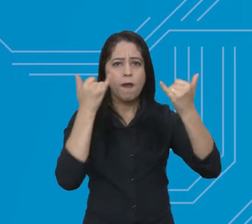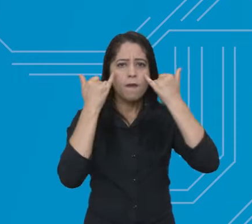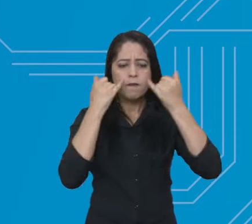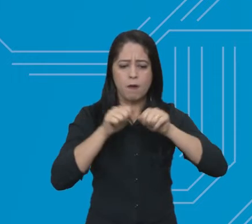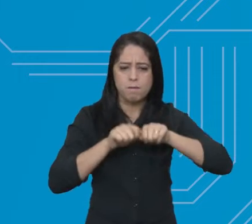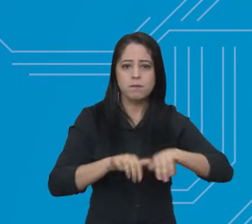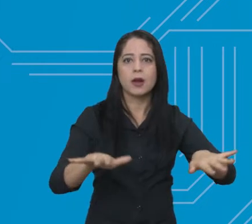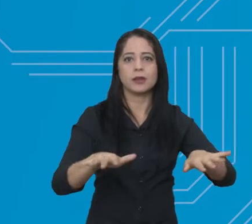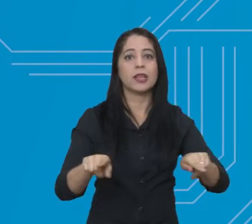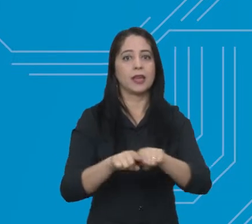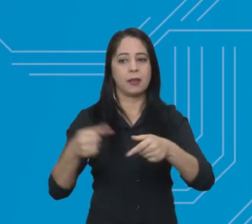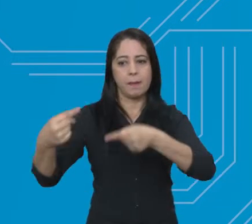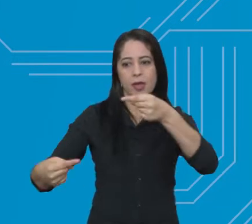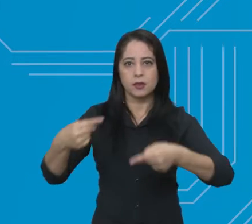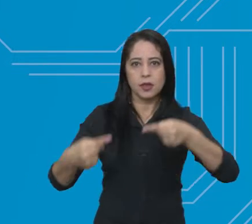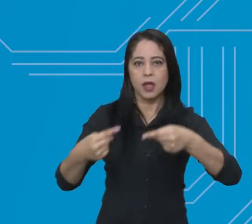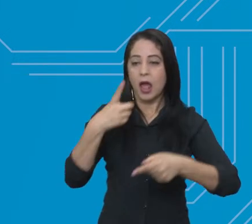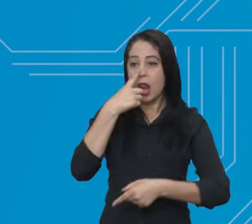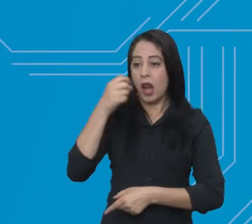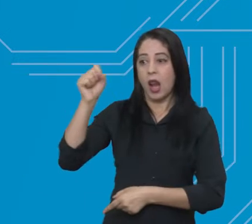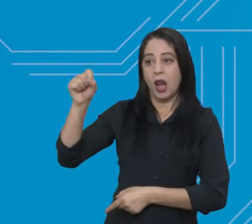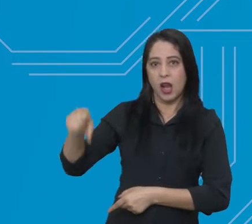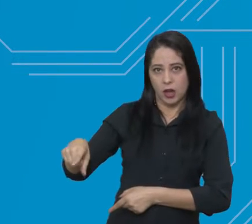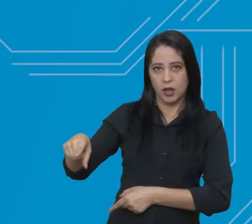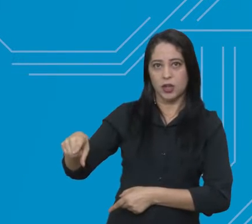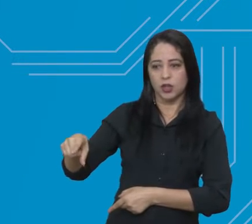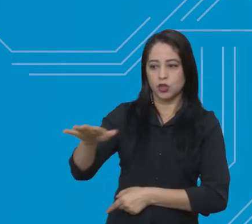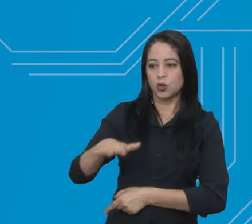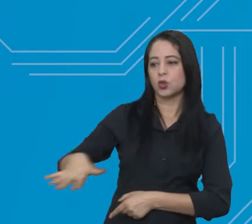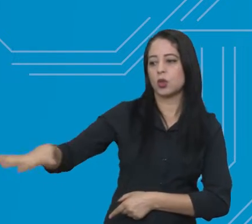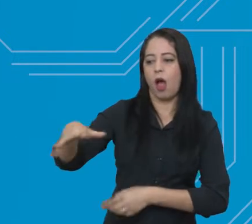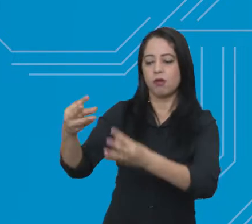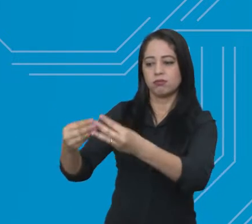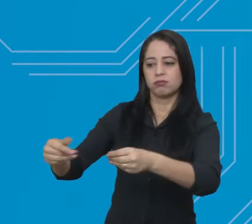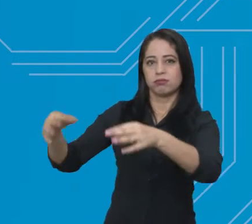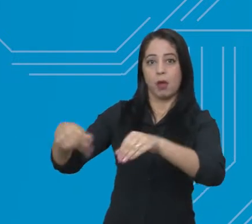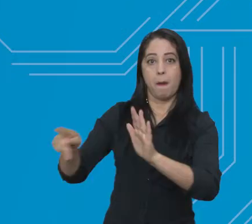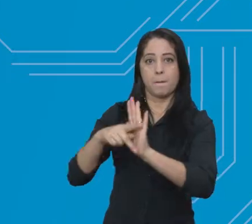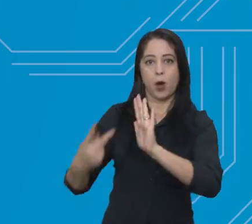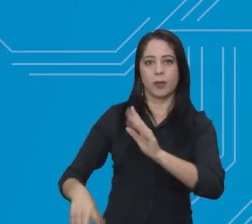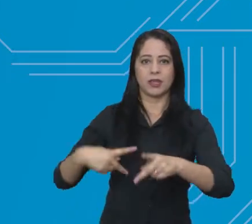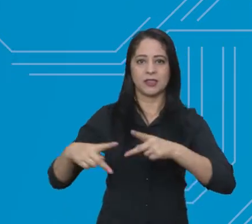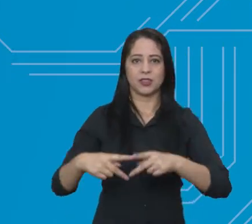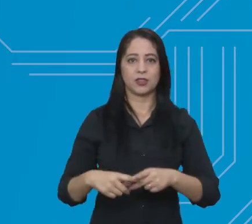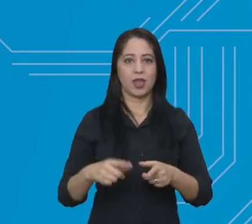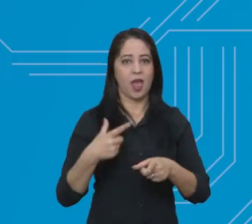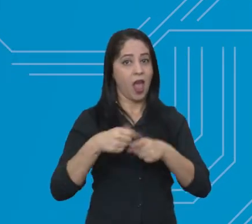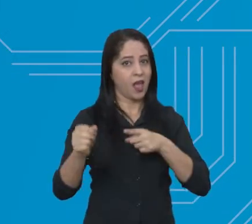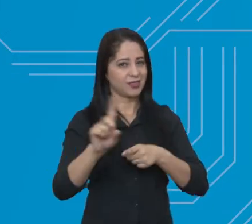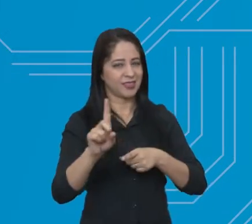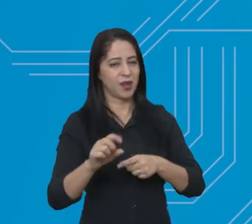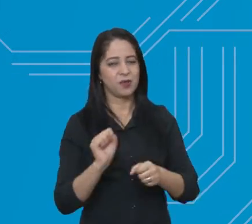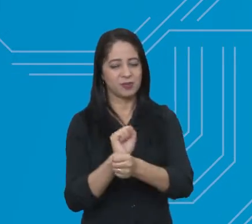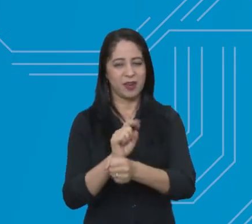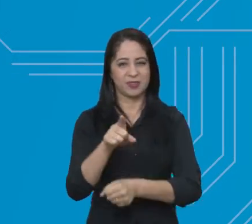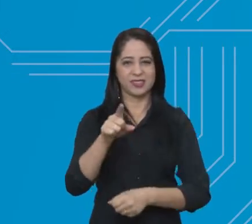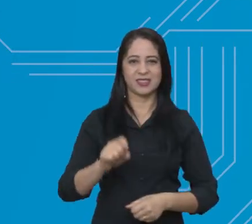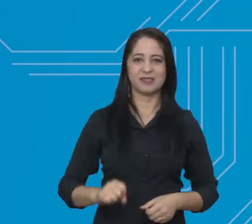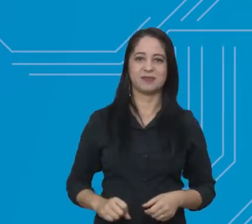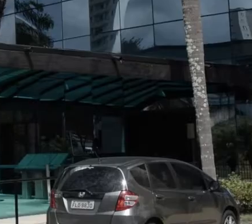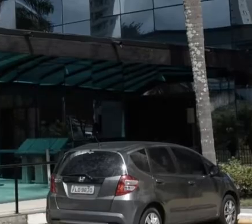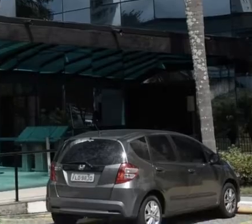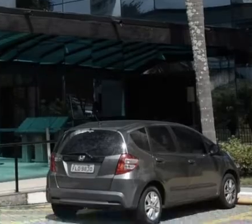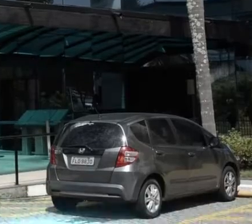as discussões de alternativas para o descarte de resíduos sólidos no aterro sanitário da cidade. Não saia daí, a gente volta